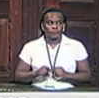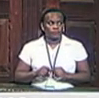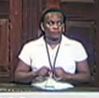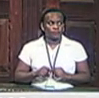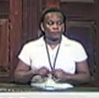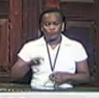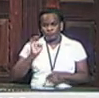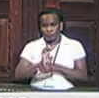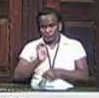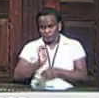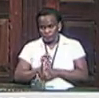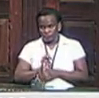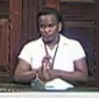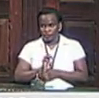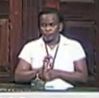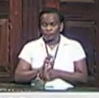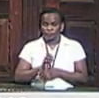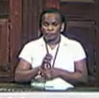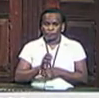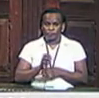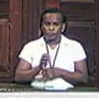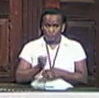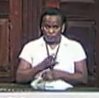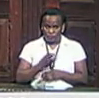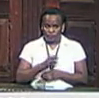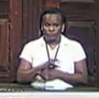o Estado ressente